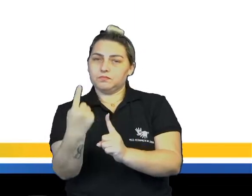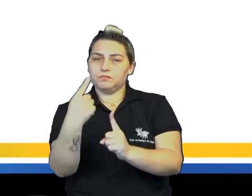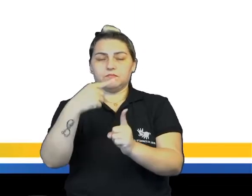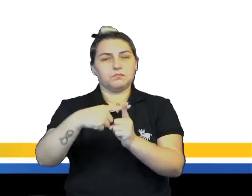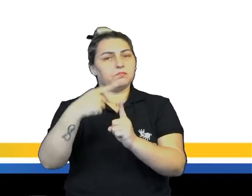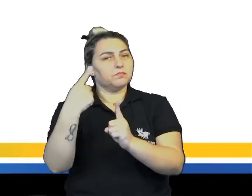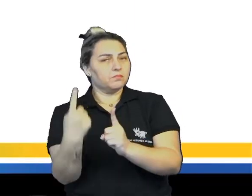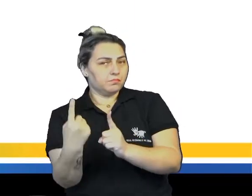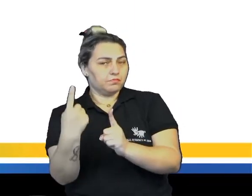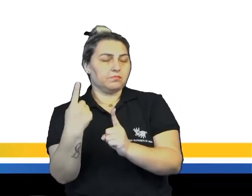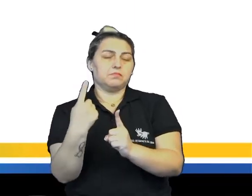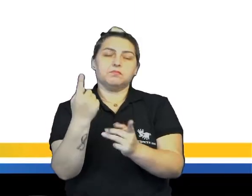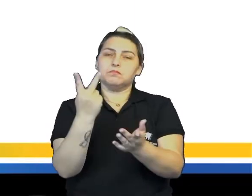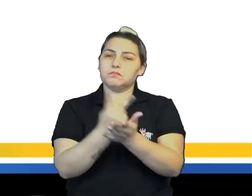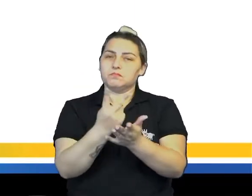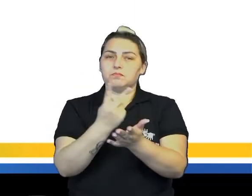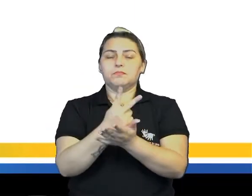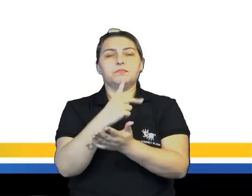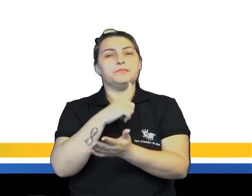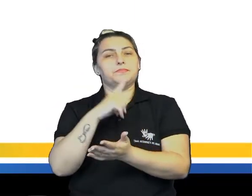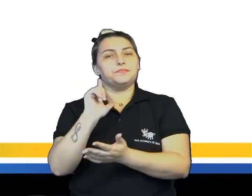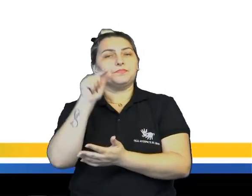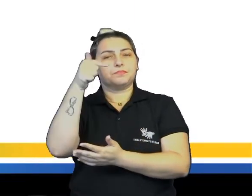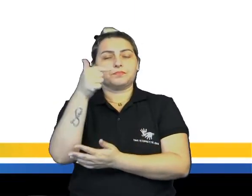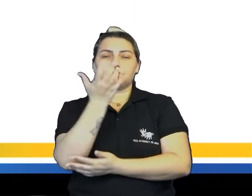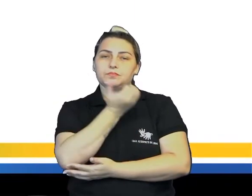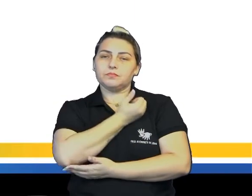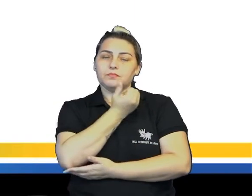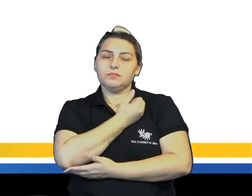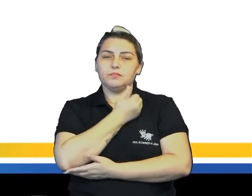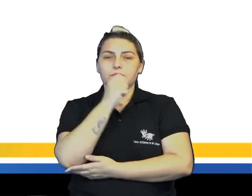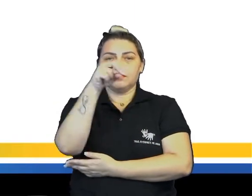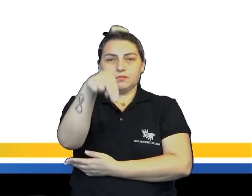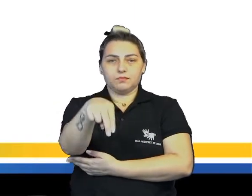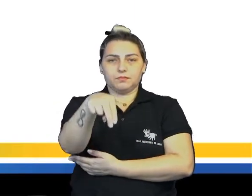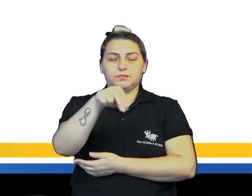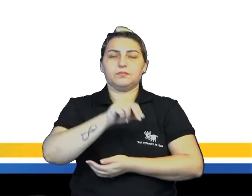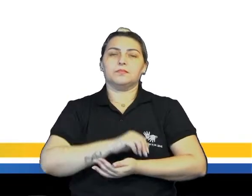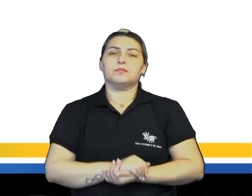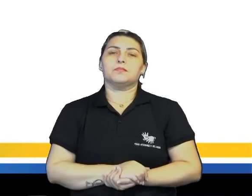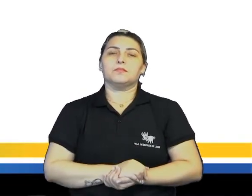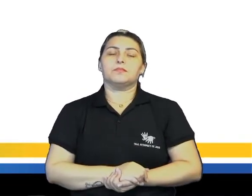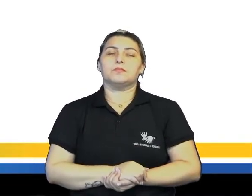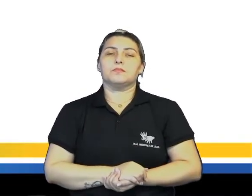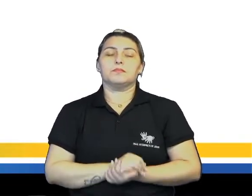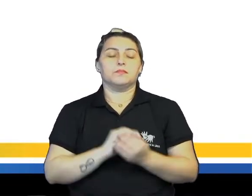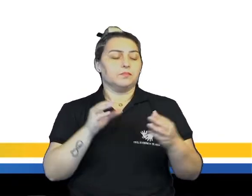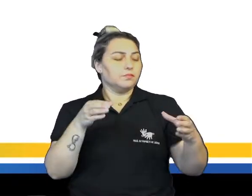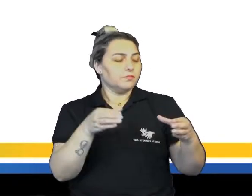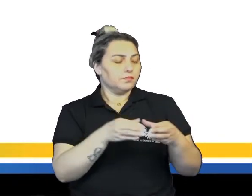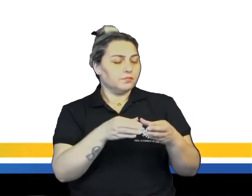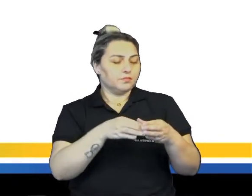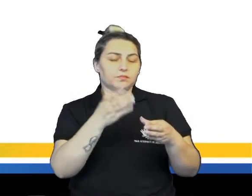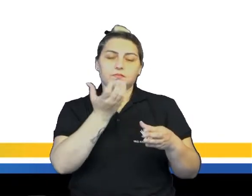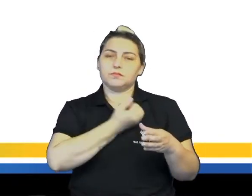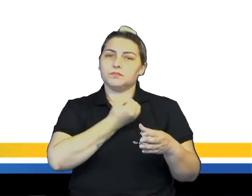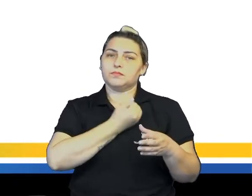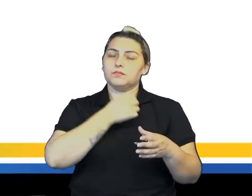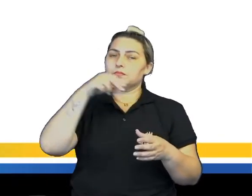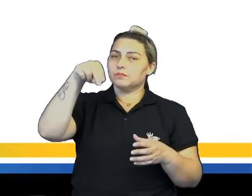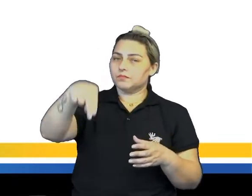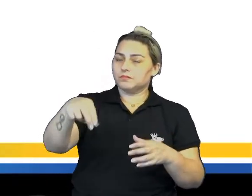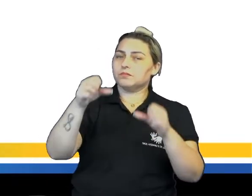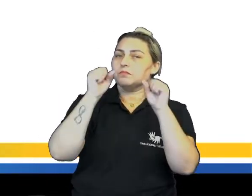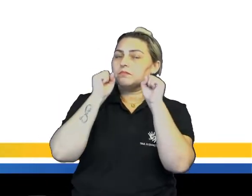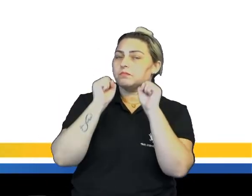estiver lidando e você tem o próximo número natural. O conjunto dos números naturais,